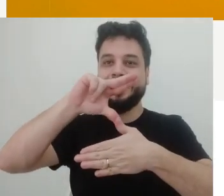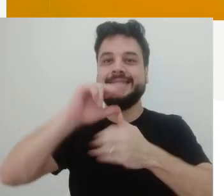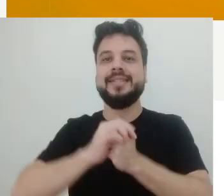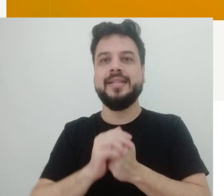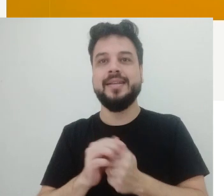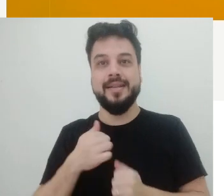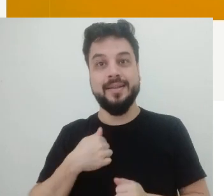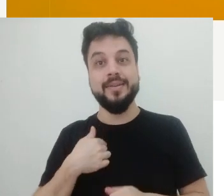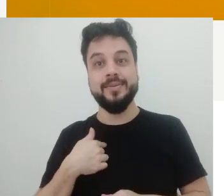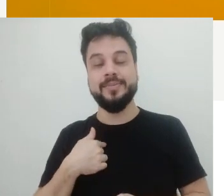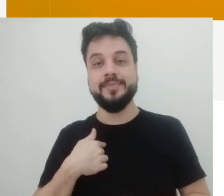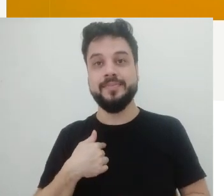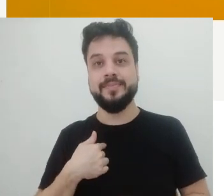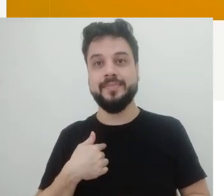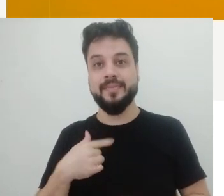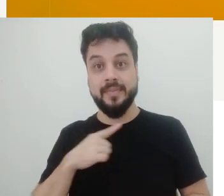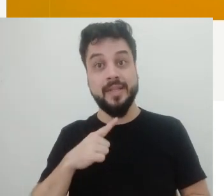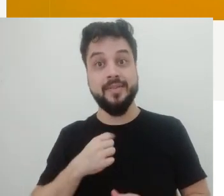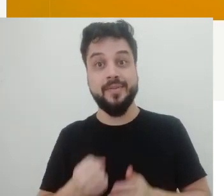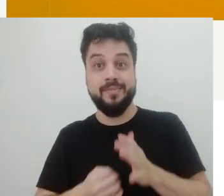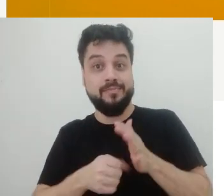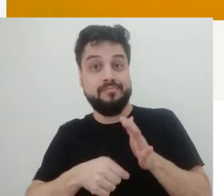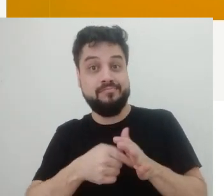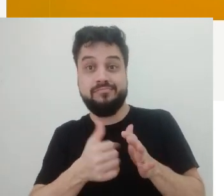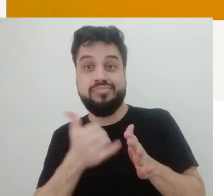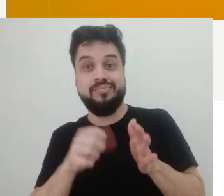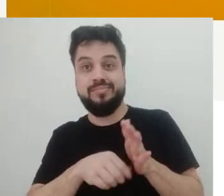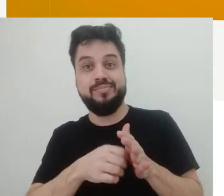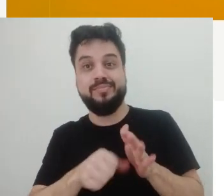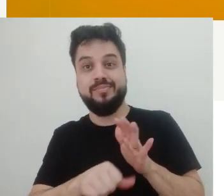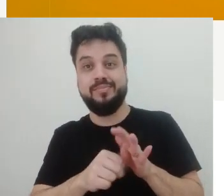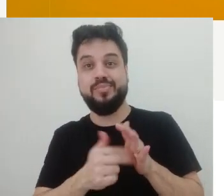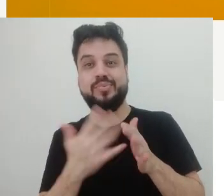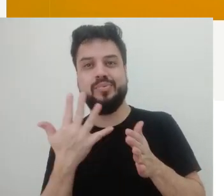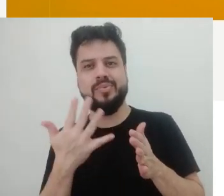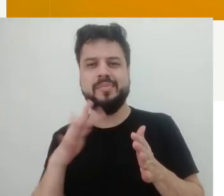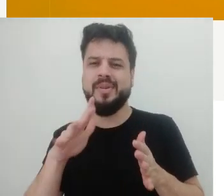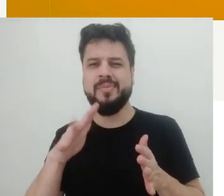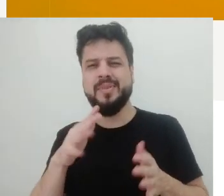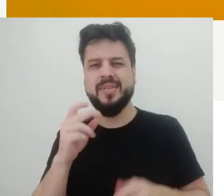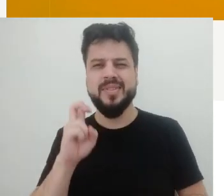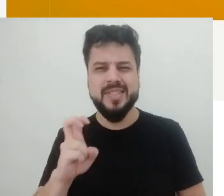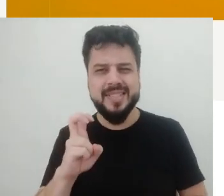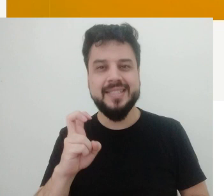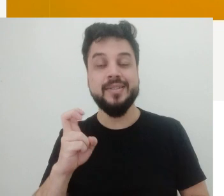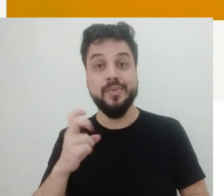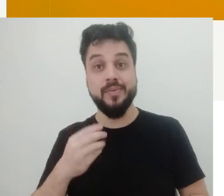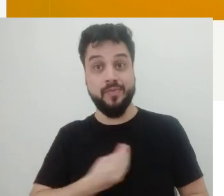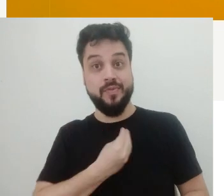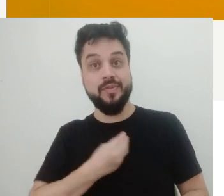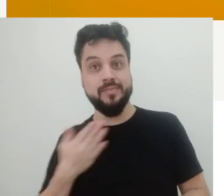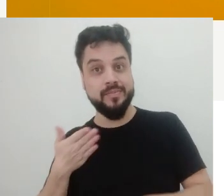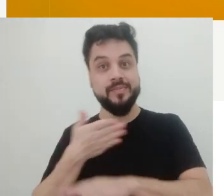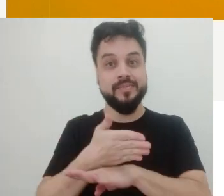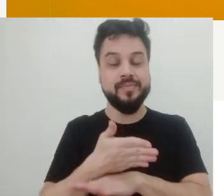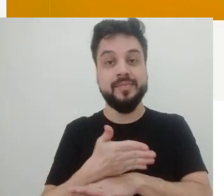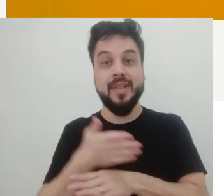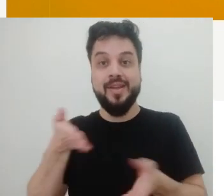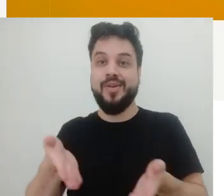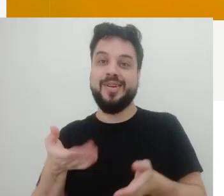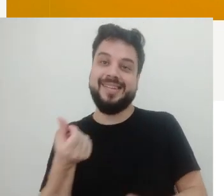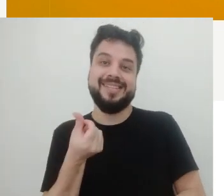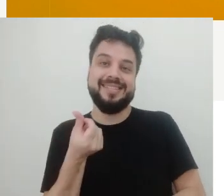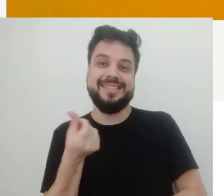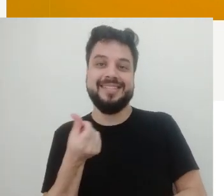vez virtualmente. E tem vários amigos ali, não sei se estão ainda, o Paulo Renato, o professor Paulo Renato,